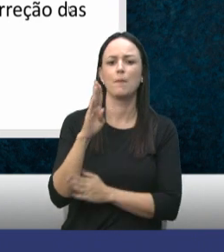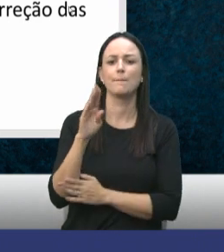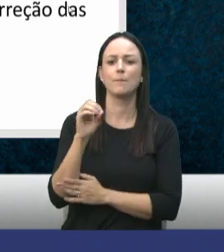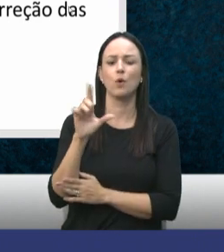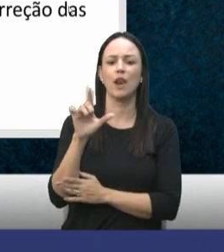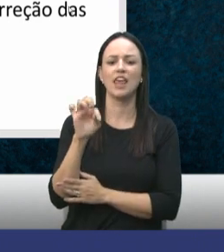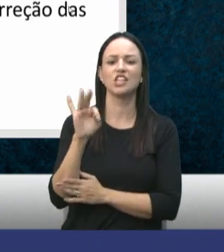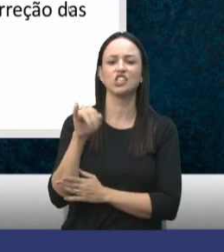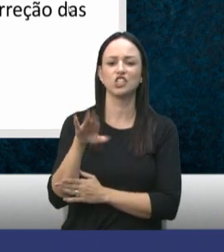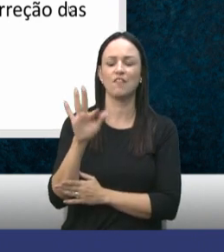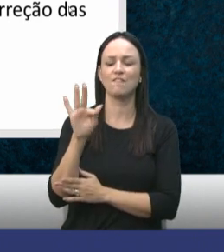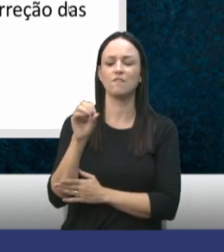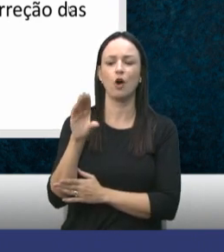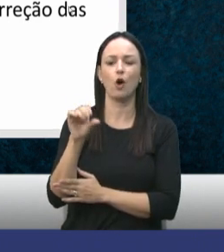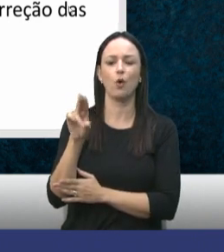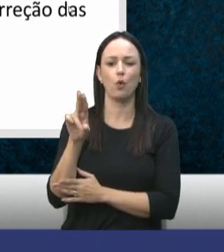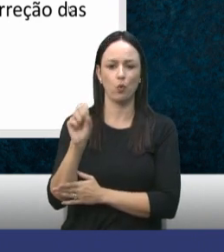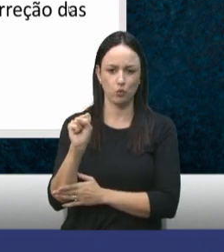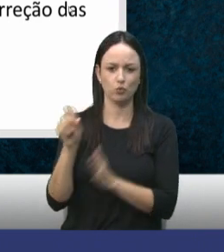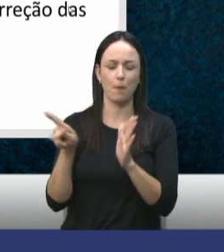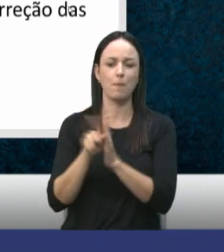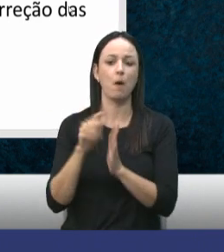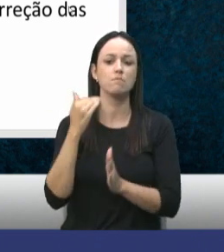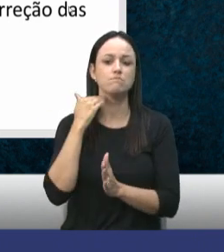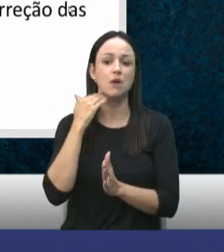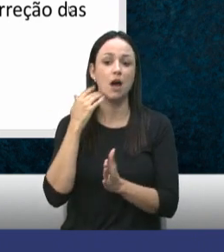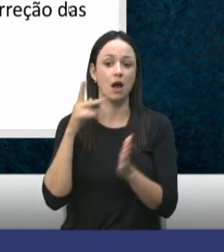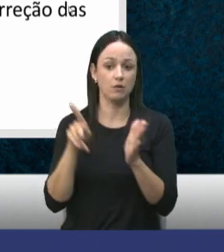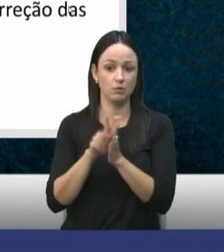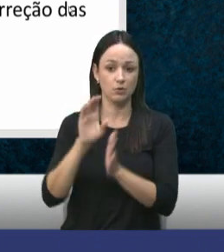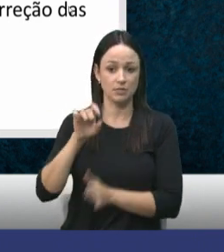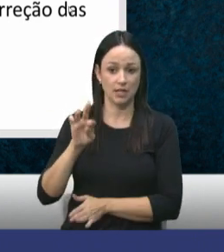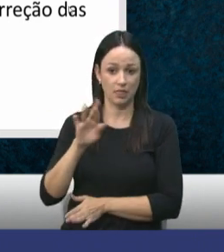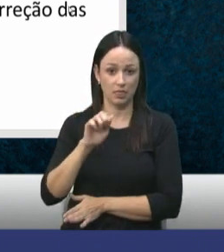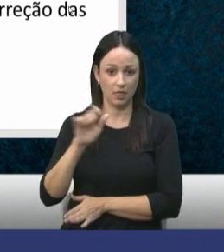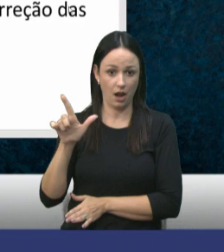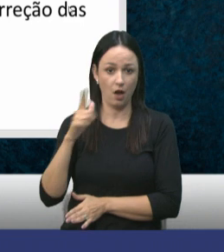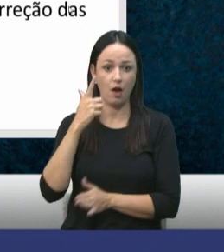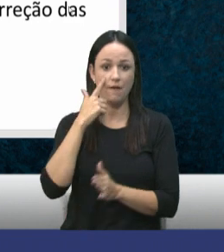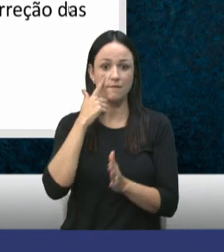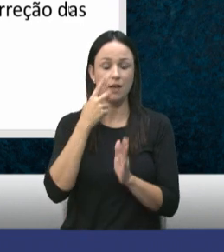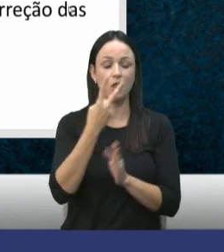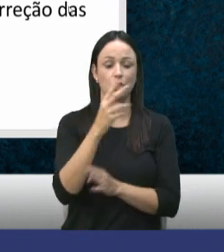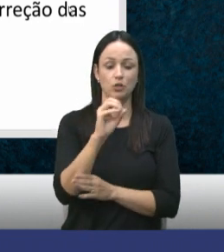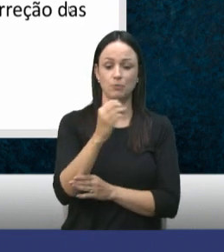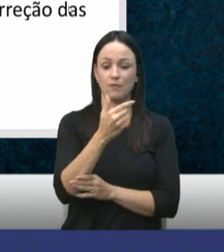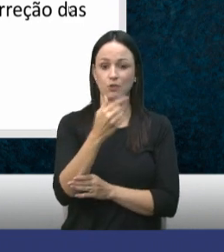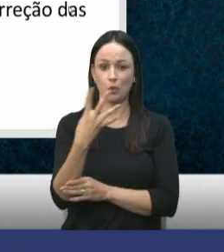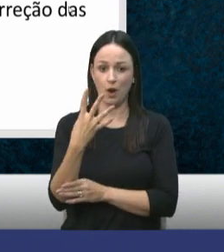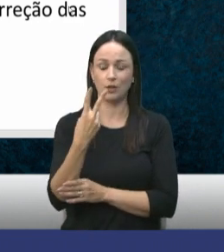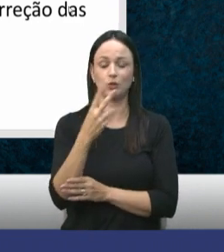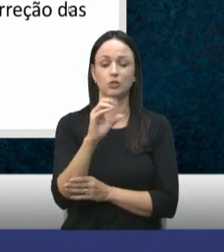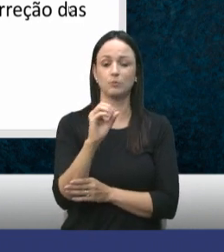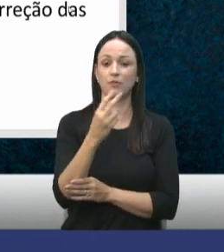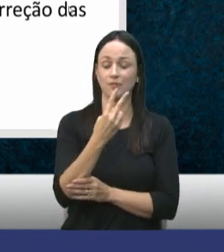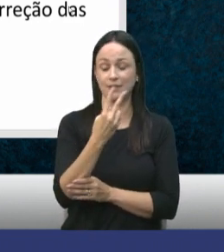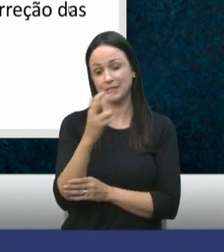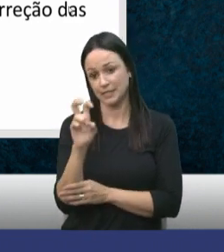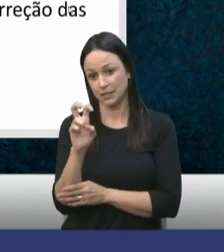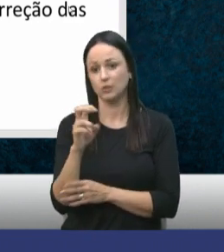para correção das receitas para os exercícios 2024, 2025 e